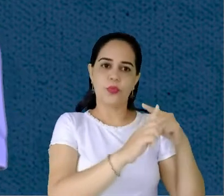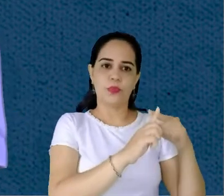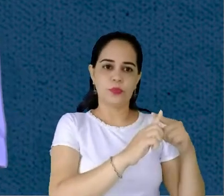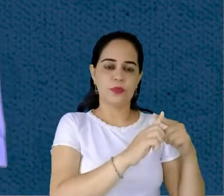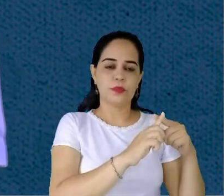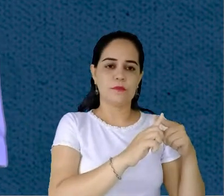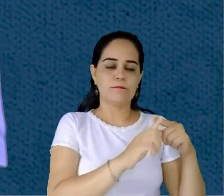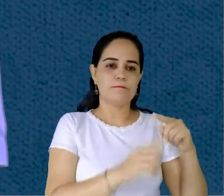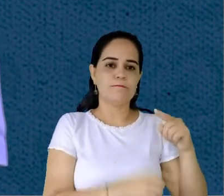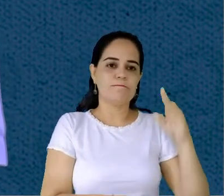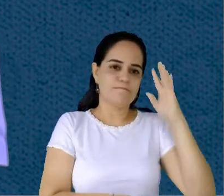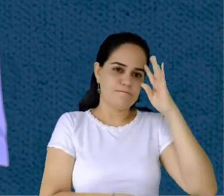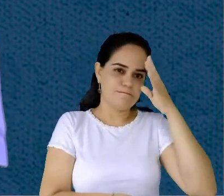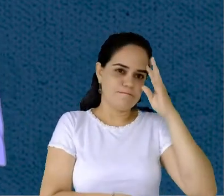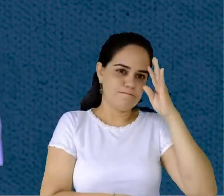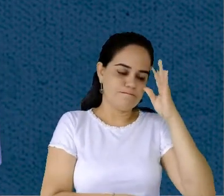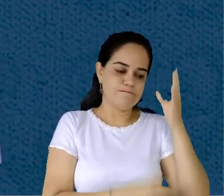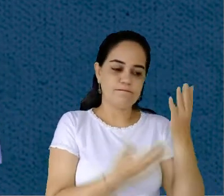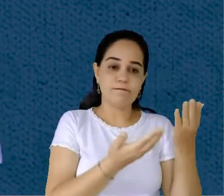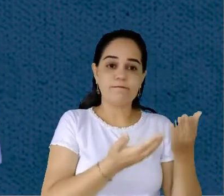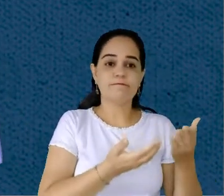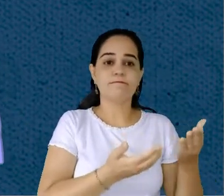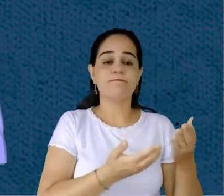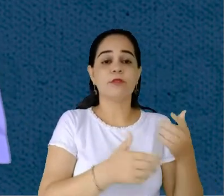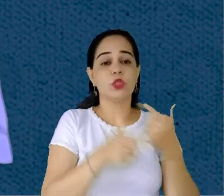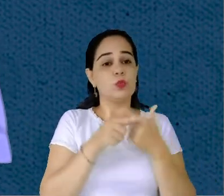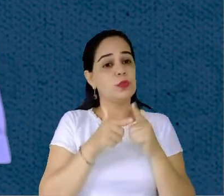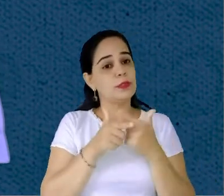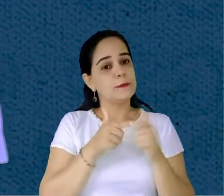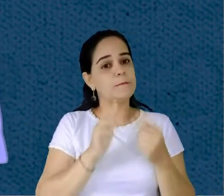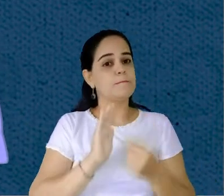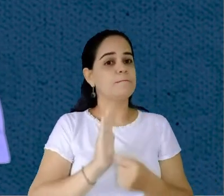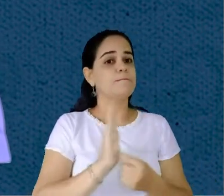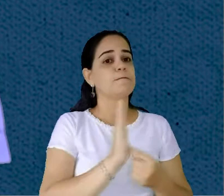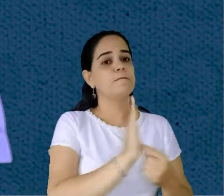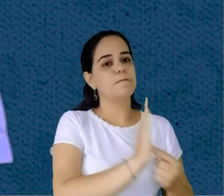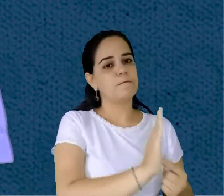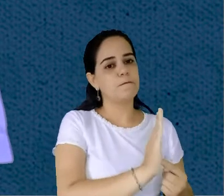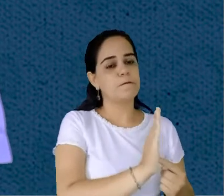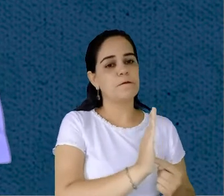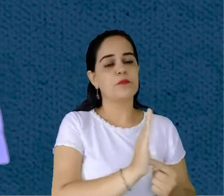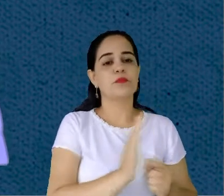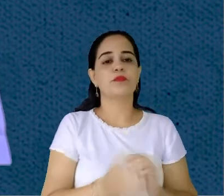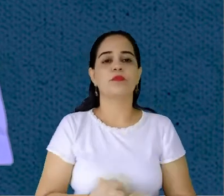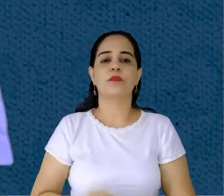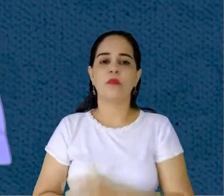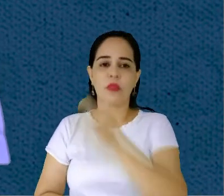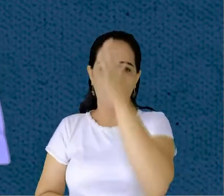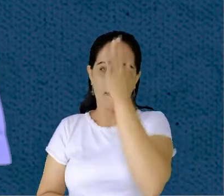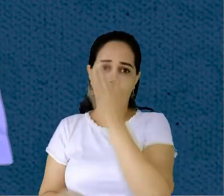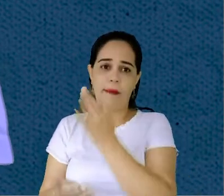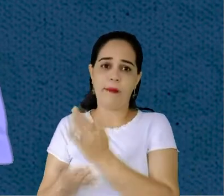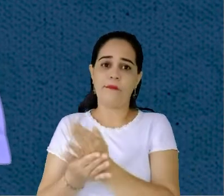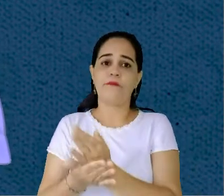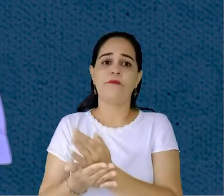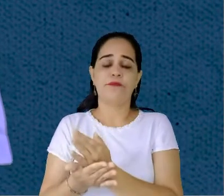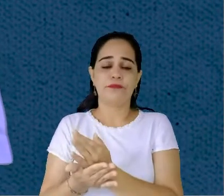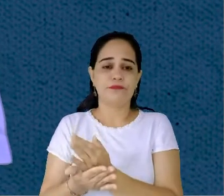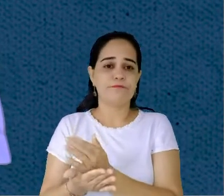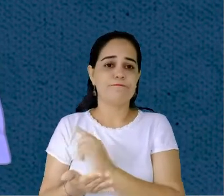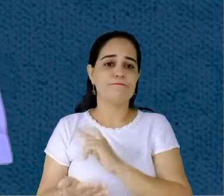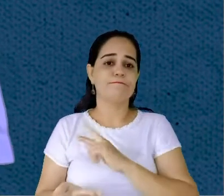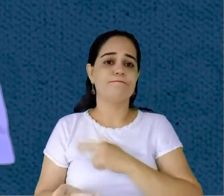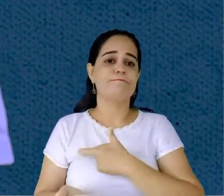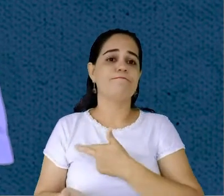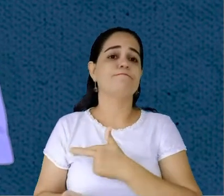da igreja para refletir sobre um problema concreto que foi a fé dos